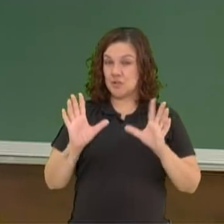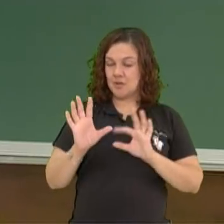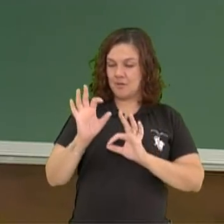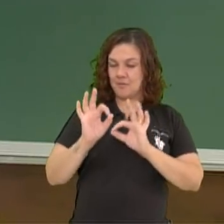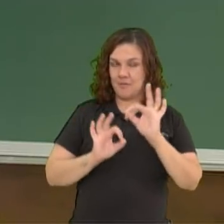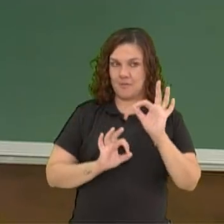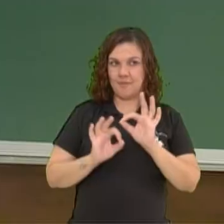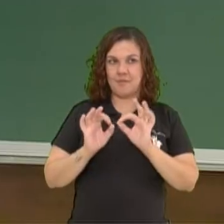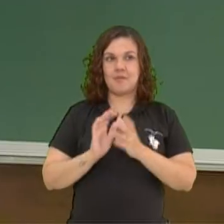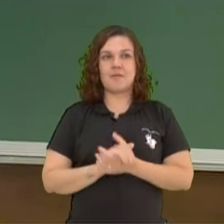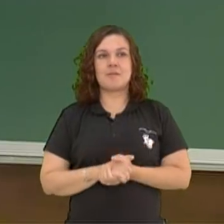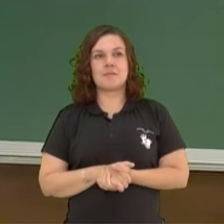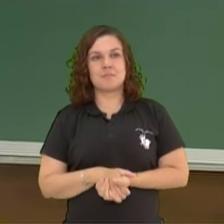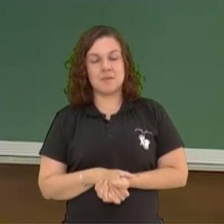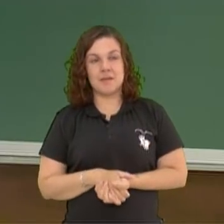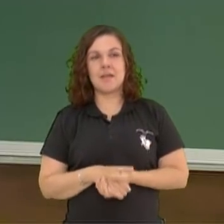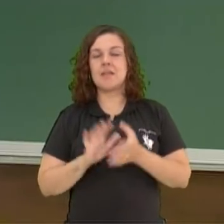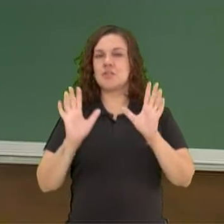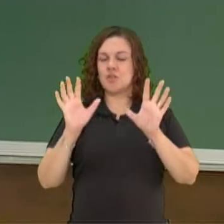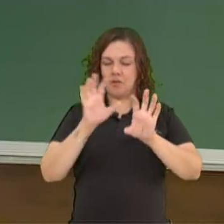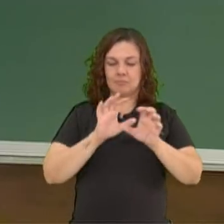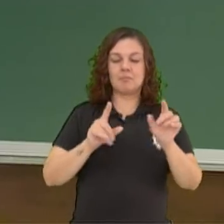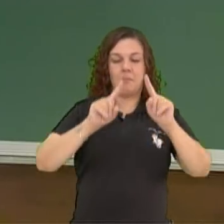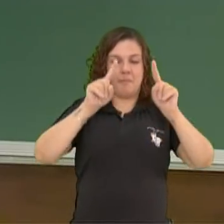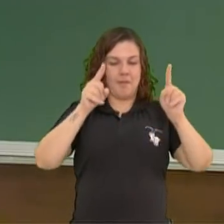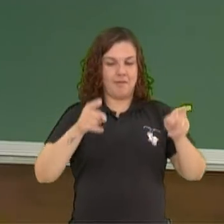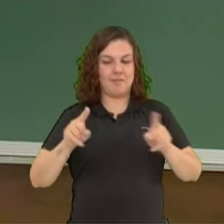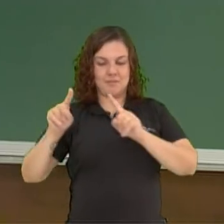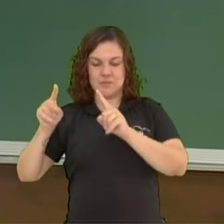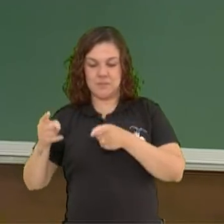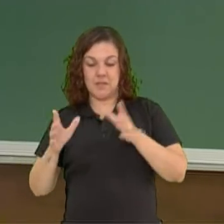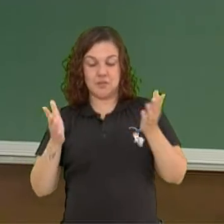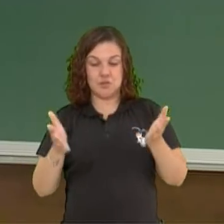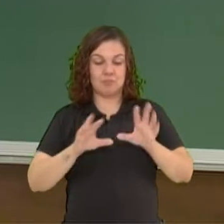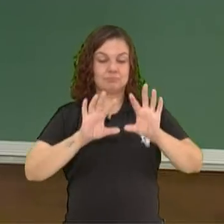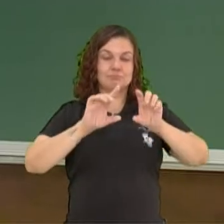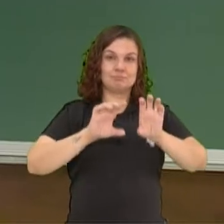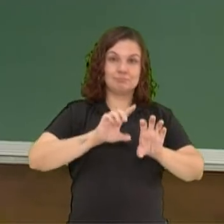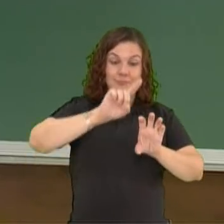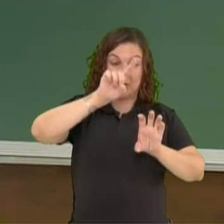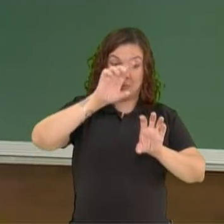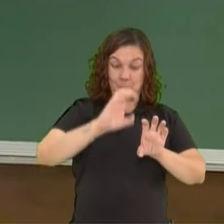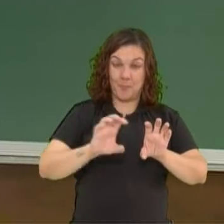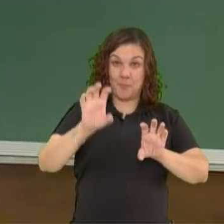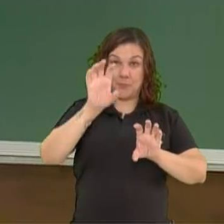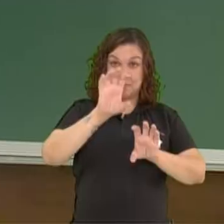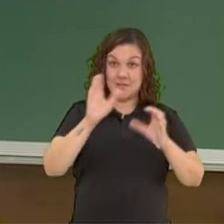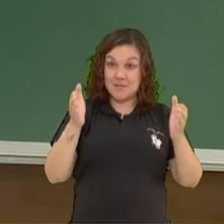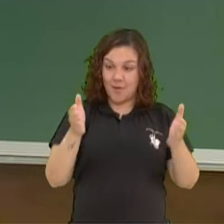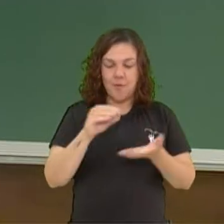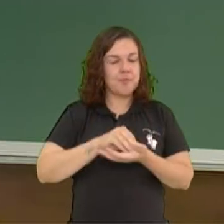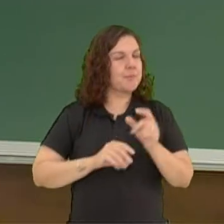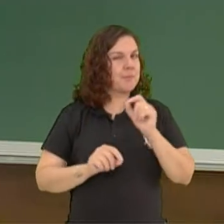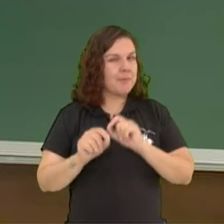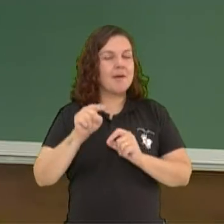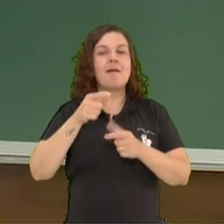o que estava dentro do parênteses, resolvemos a potência. Aqui agora, o que a gente tem que fazer? A divisão. Muito